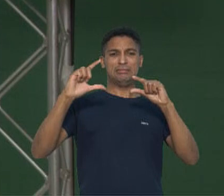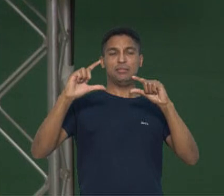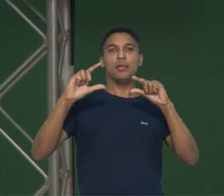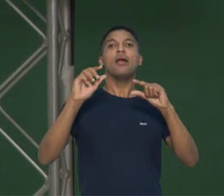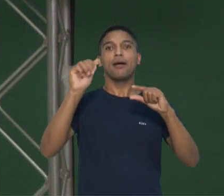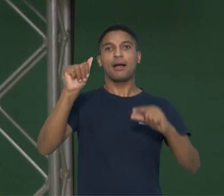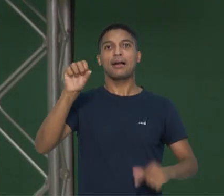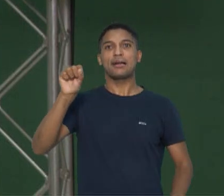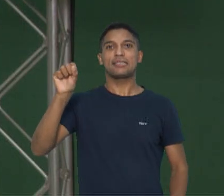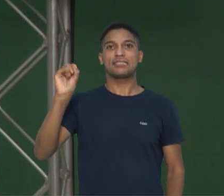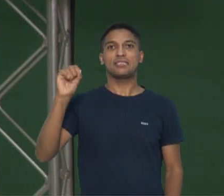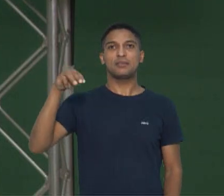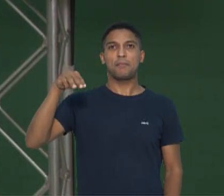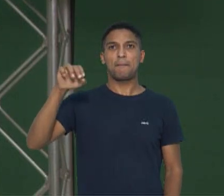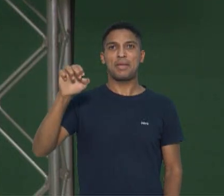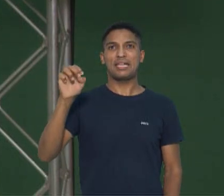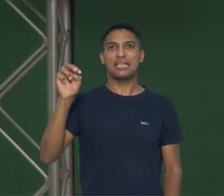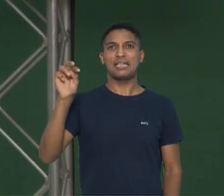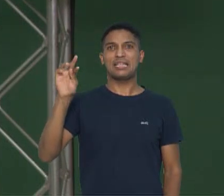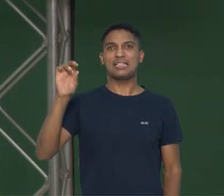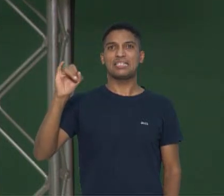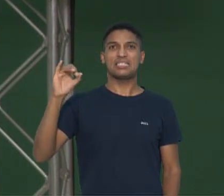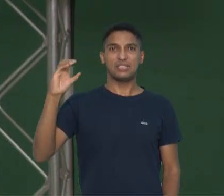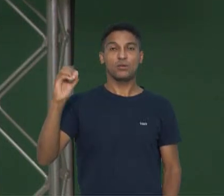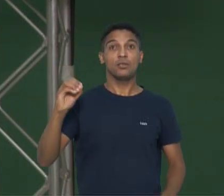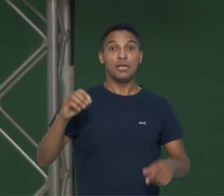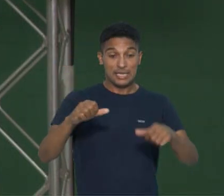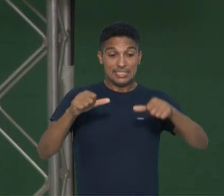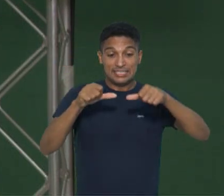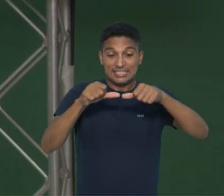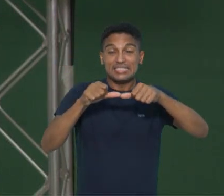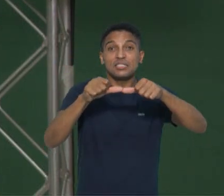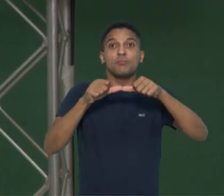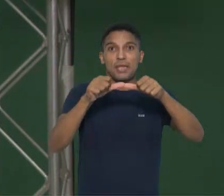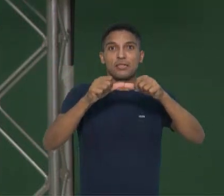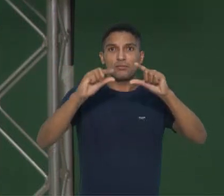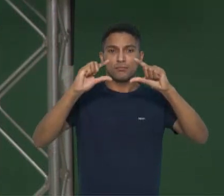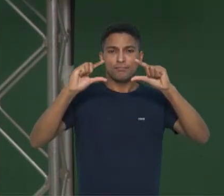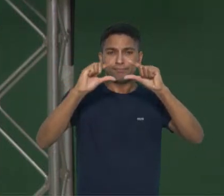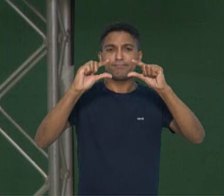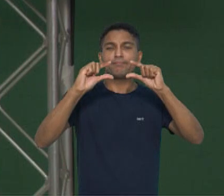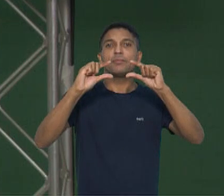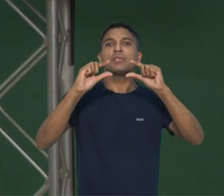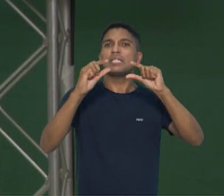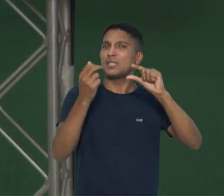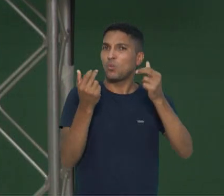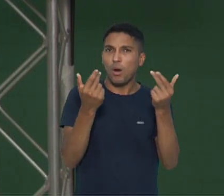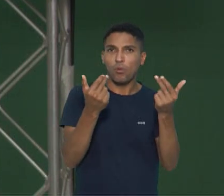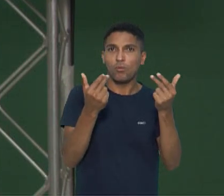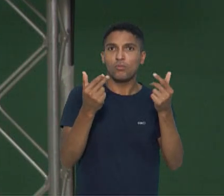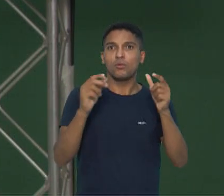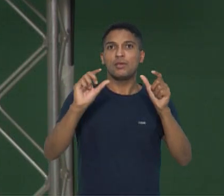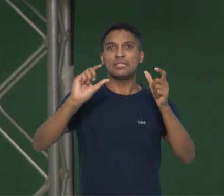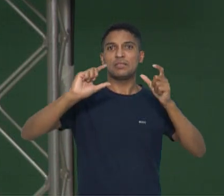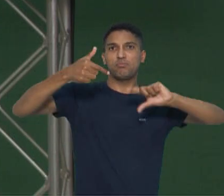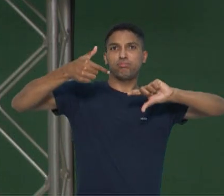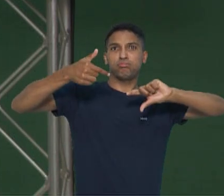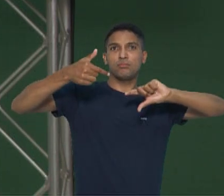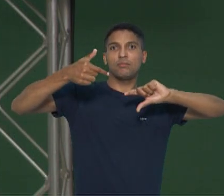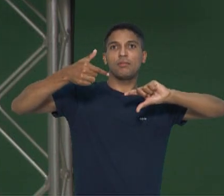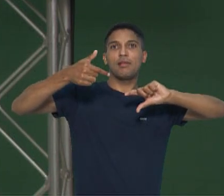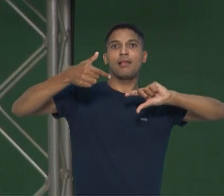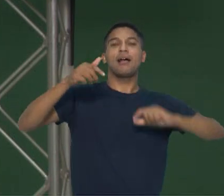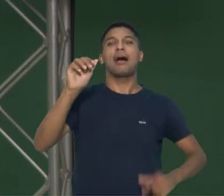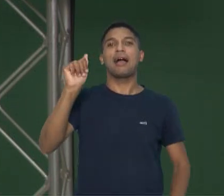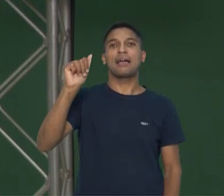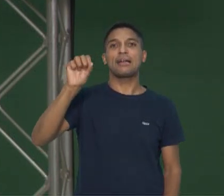assimétrico, ok? Simétrico, dois lados iguais. Assimétrico, os lados diferentes, ok?